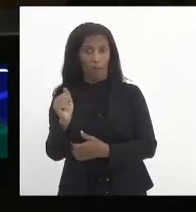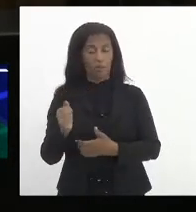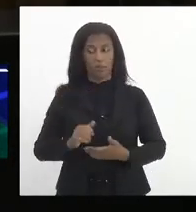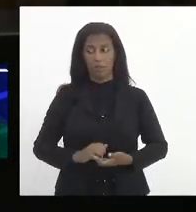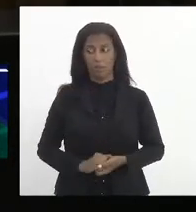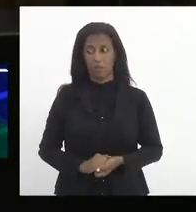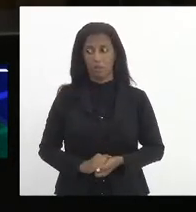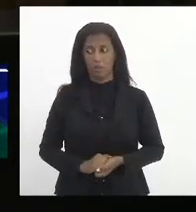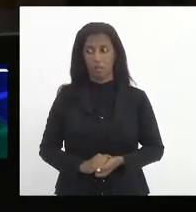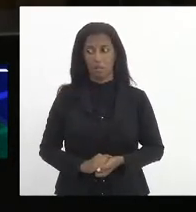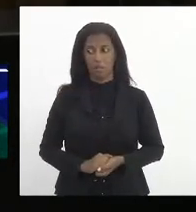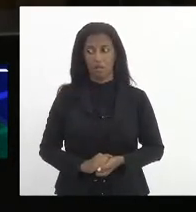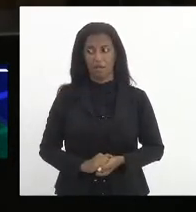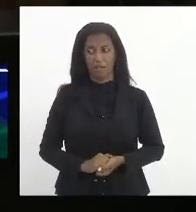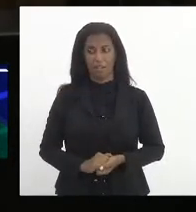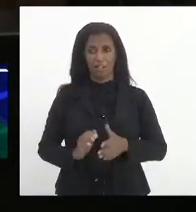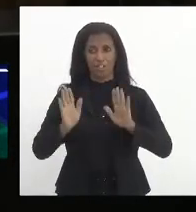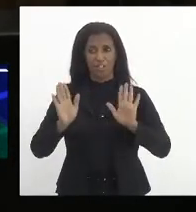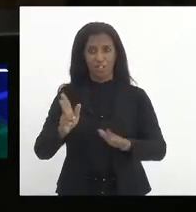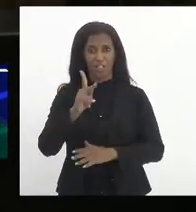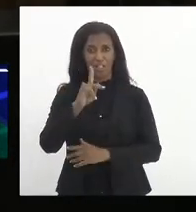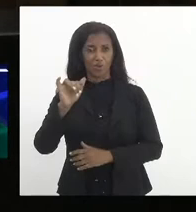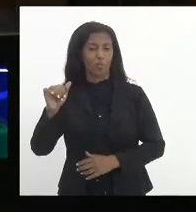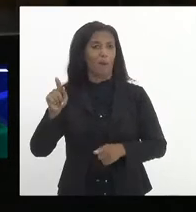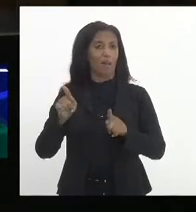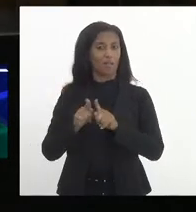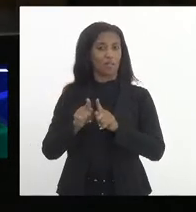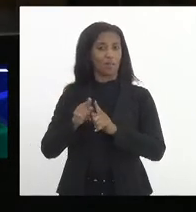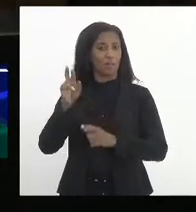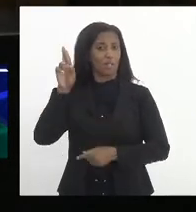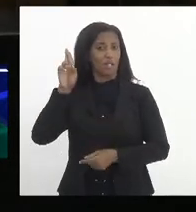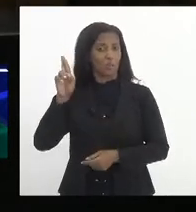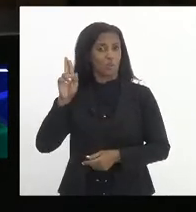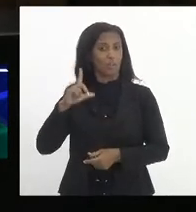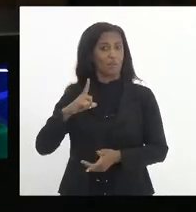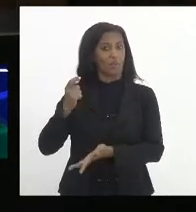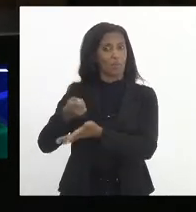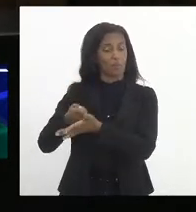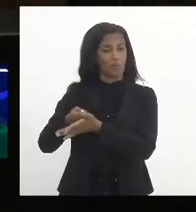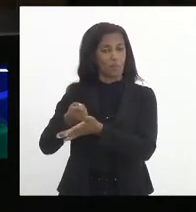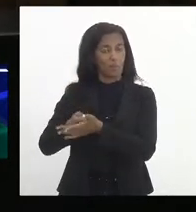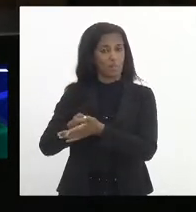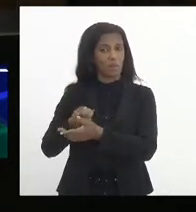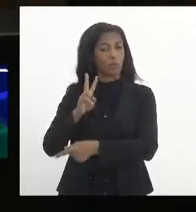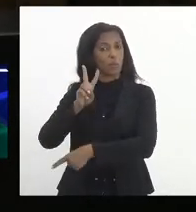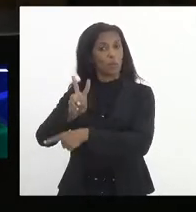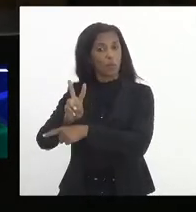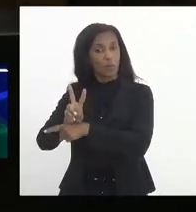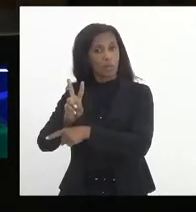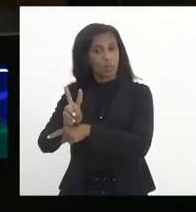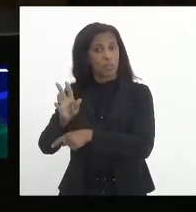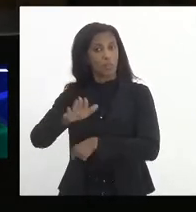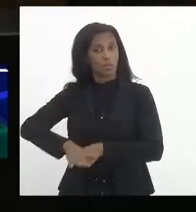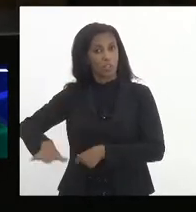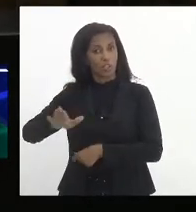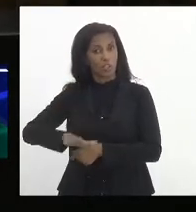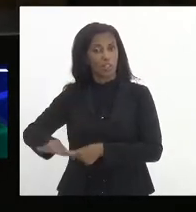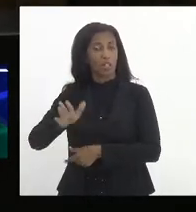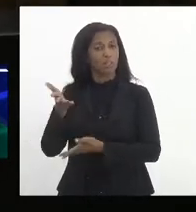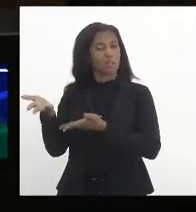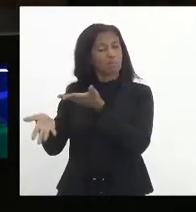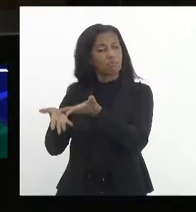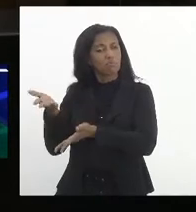em já que os pais ou responsáveis têm obrigação legal de proteção e orientação